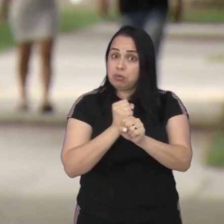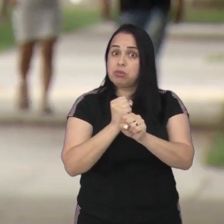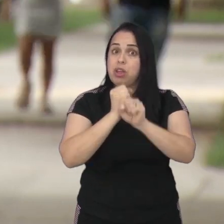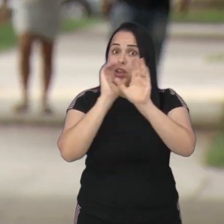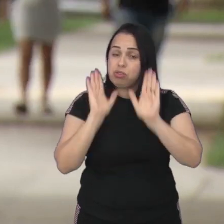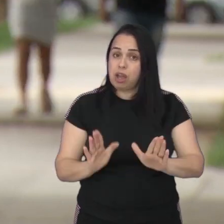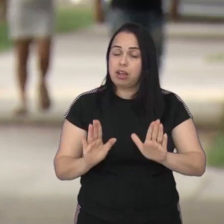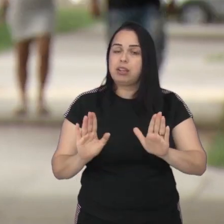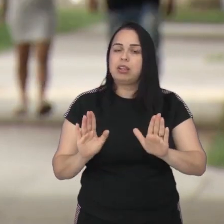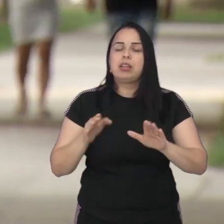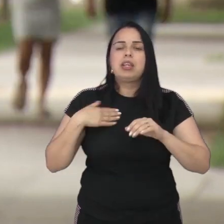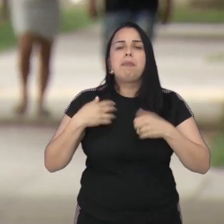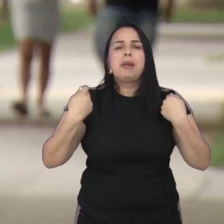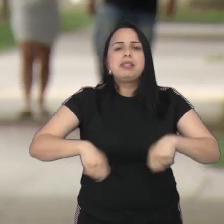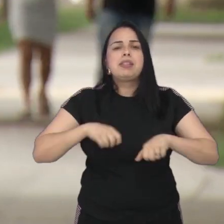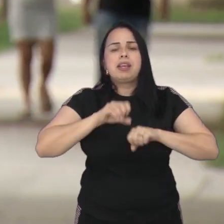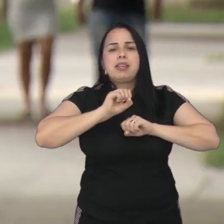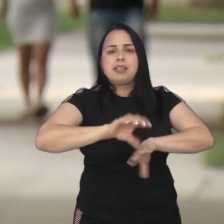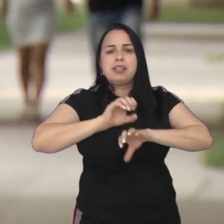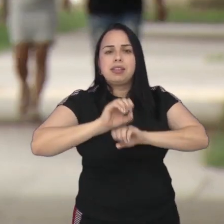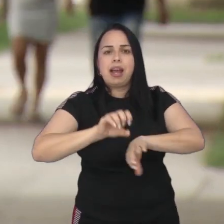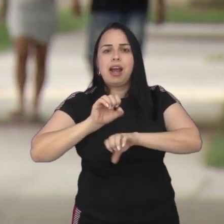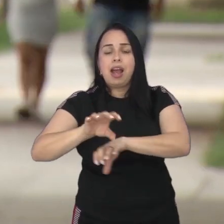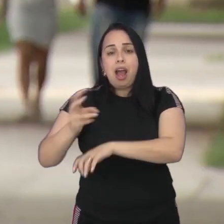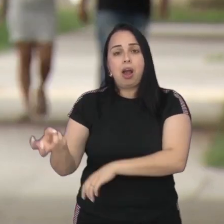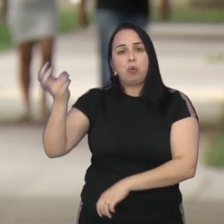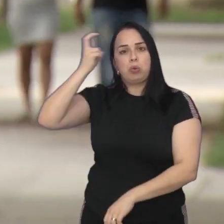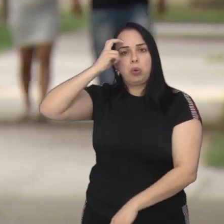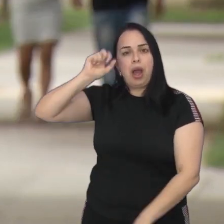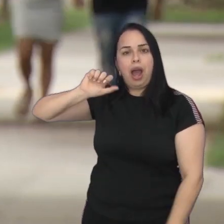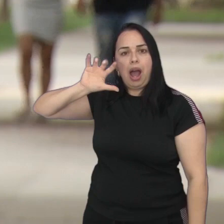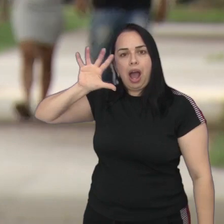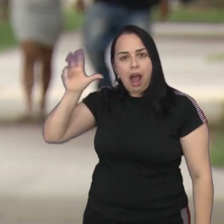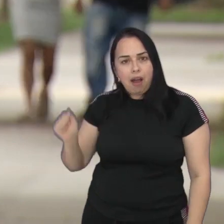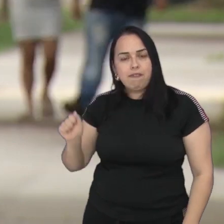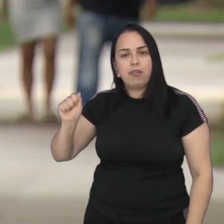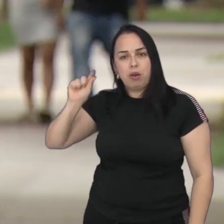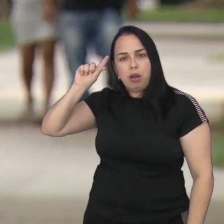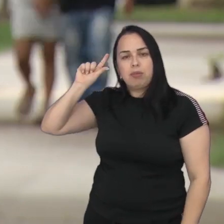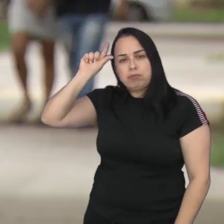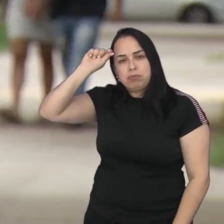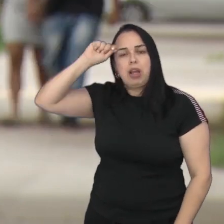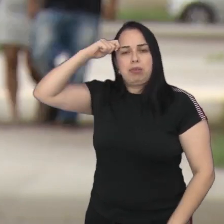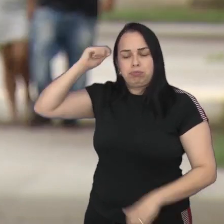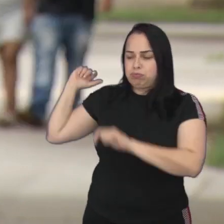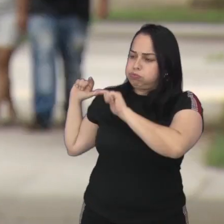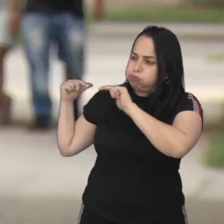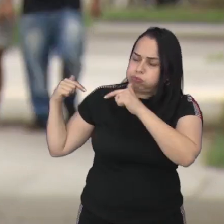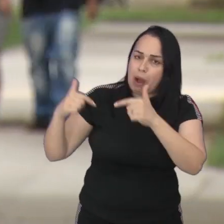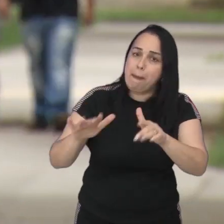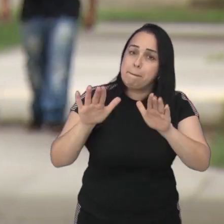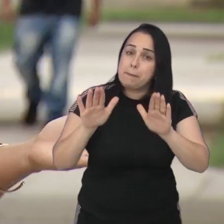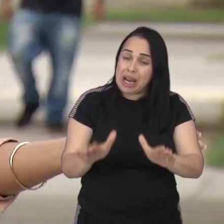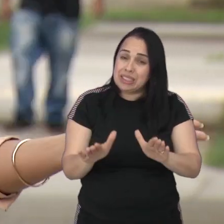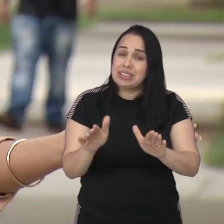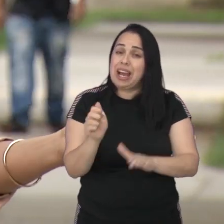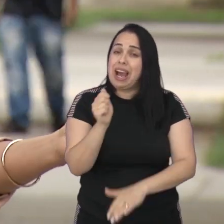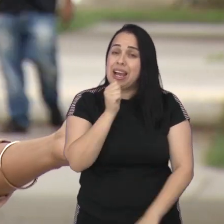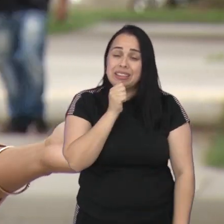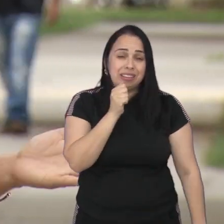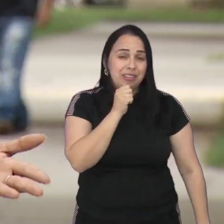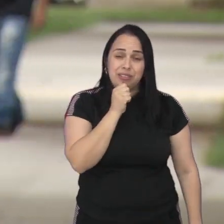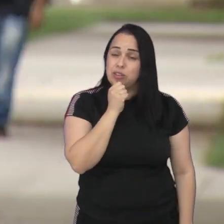décadas. Ela determina o ensino da cultura afro-brasileira nas escolas do país. Mesmo assim, 20